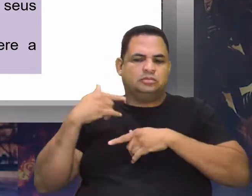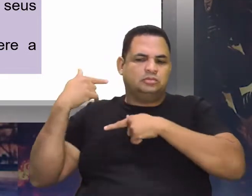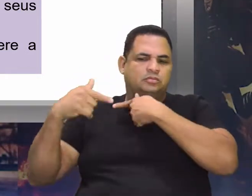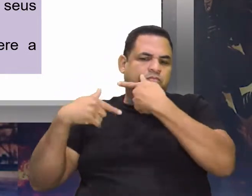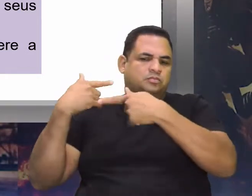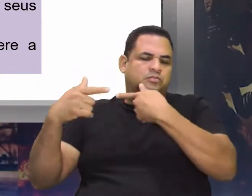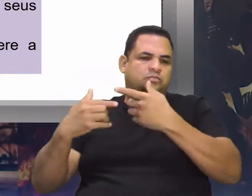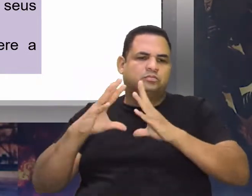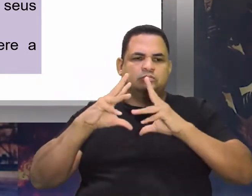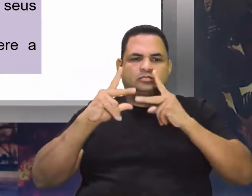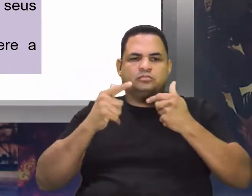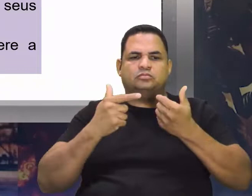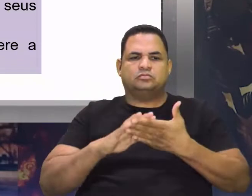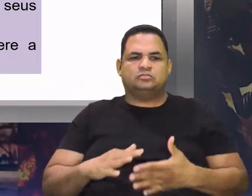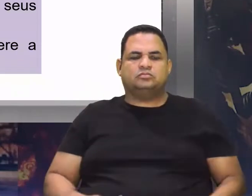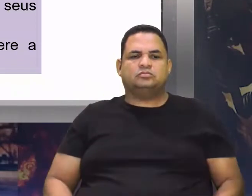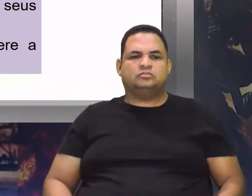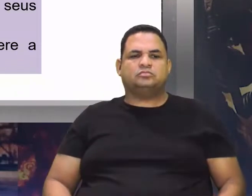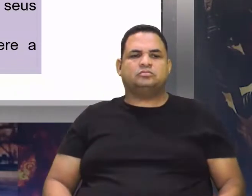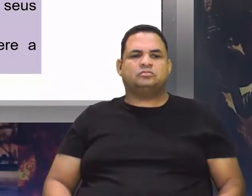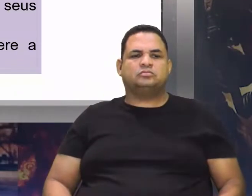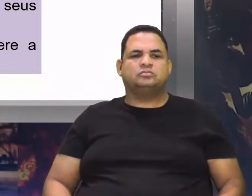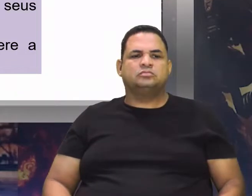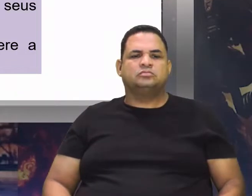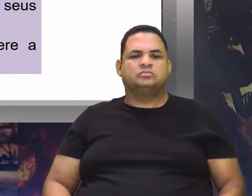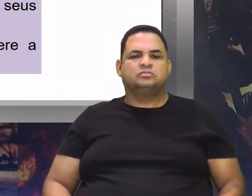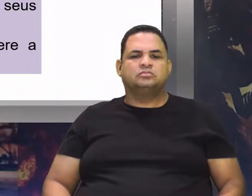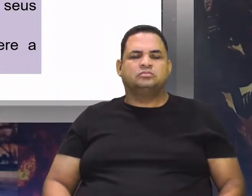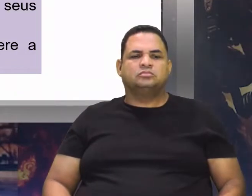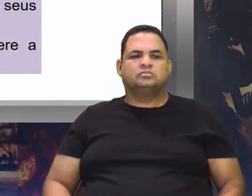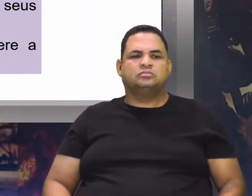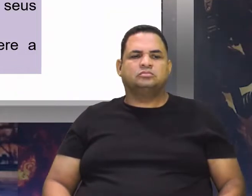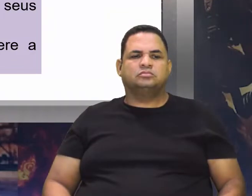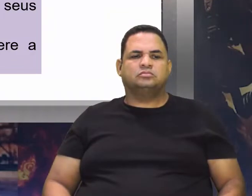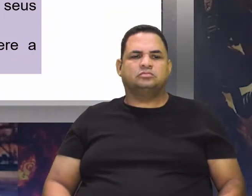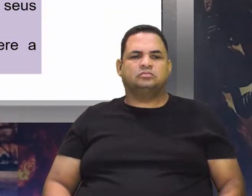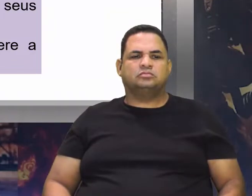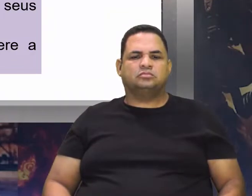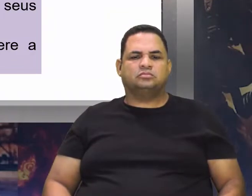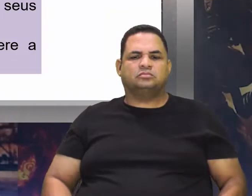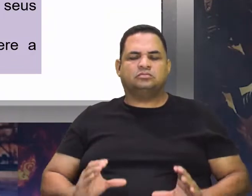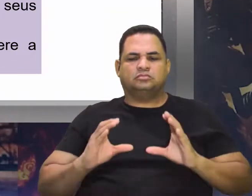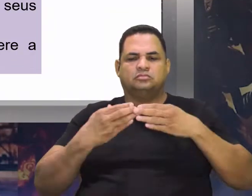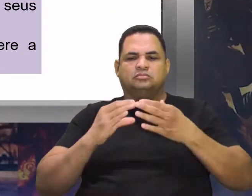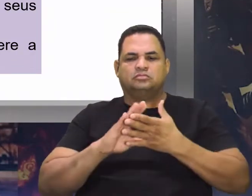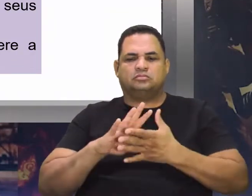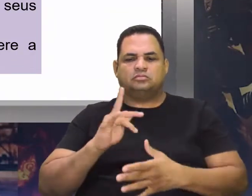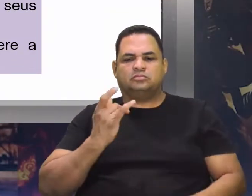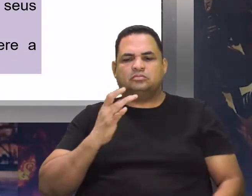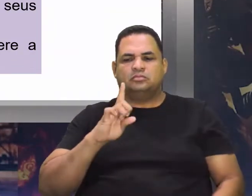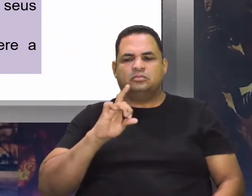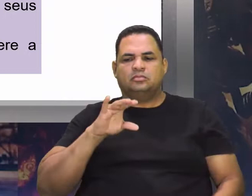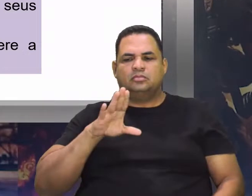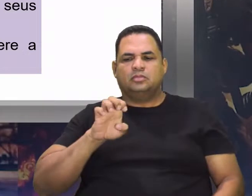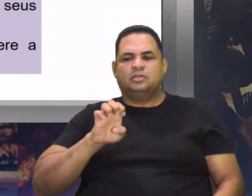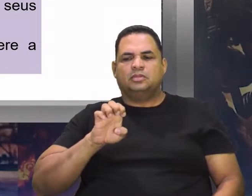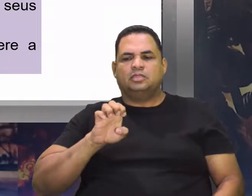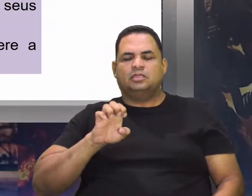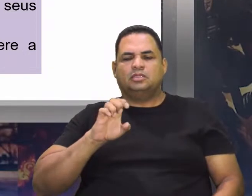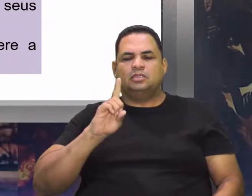ancestrais. Então, todas essas espécies fazem parte do grupo hominídea.